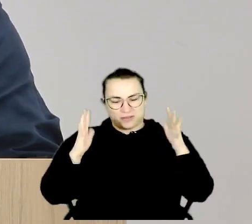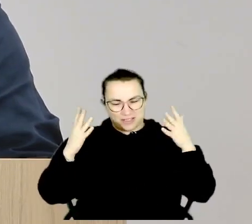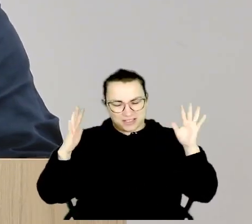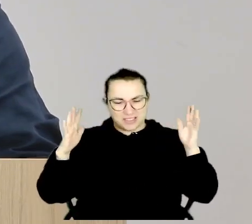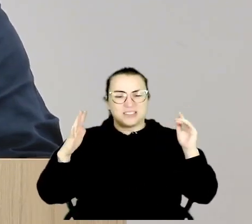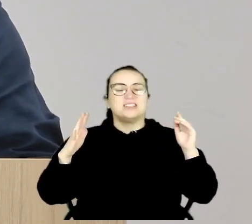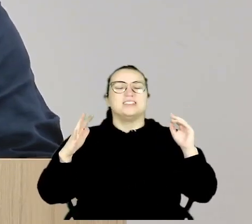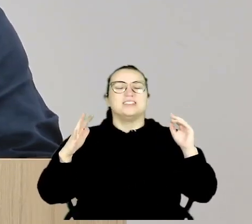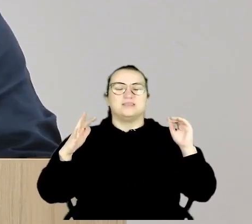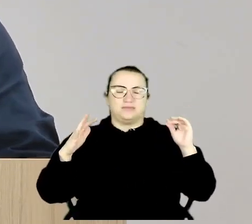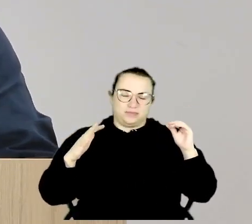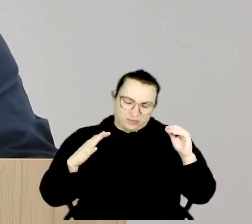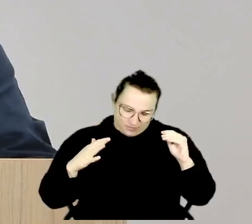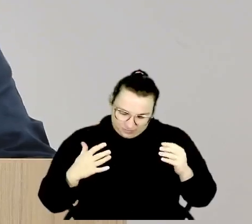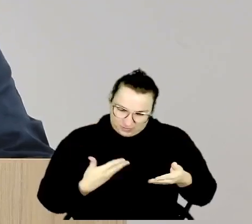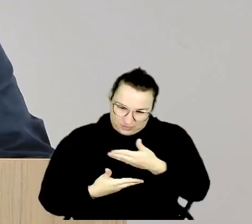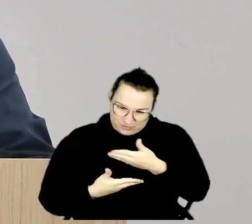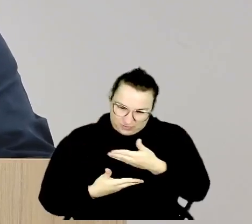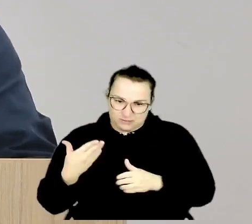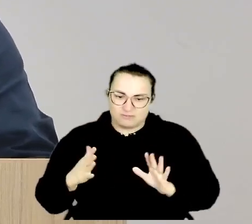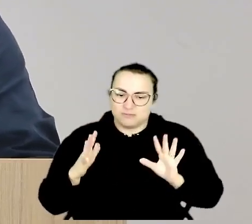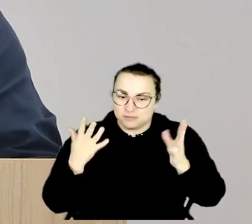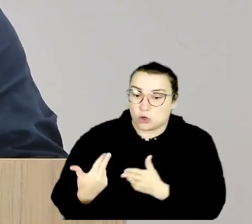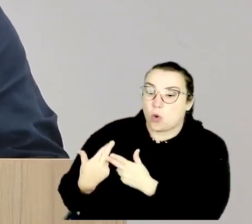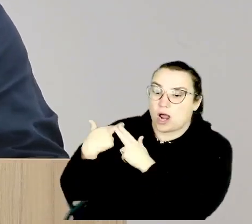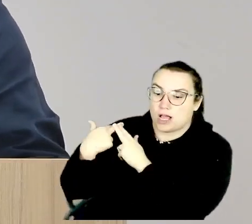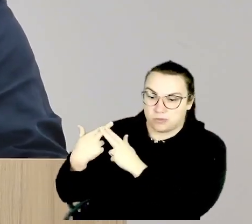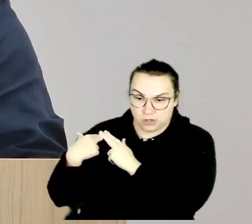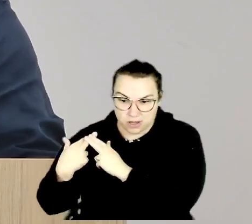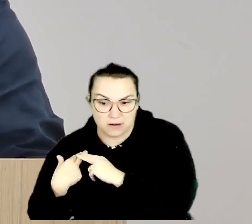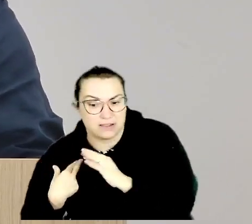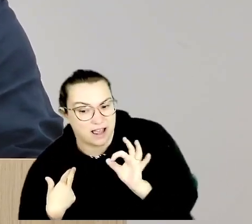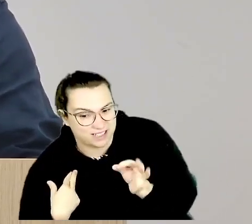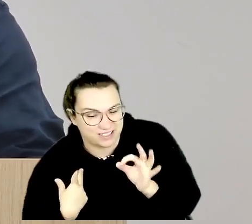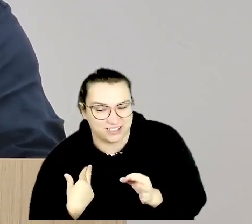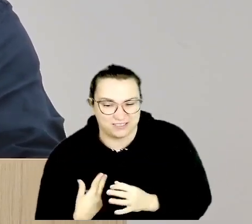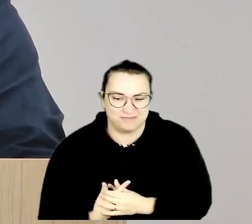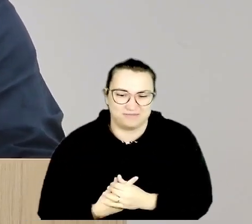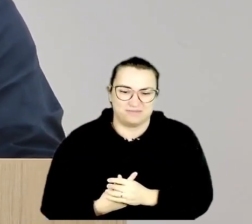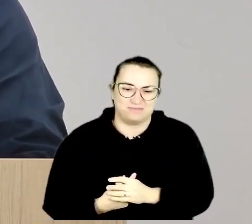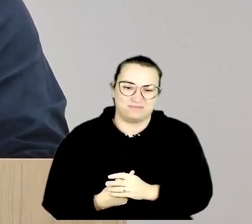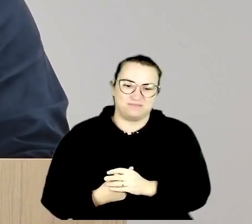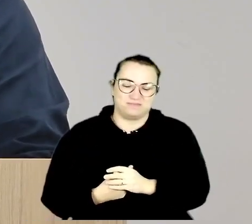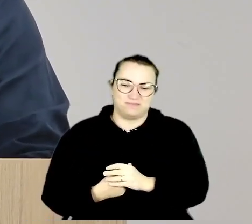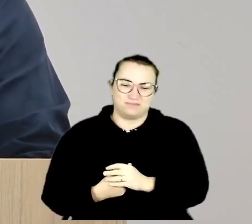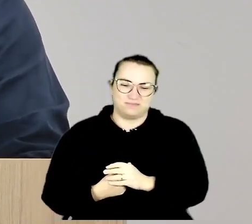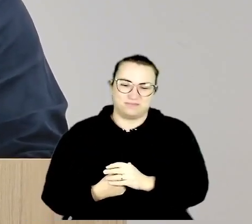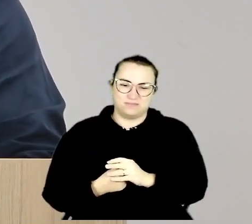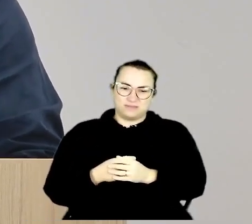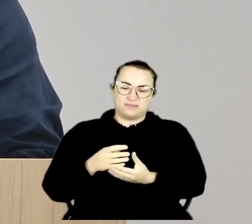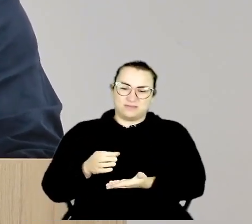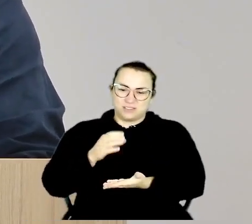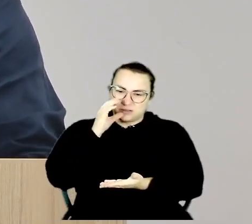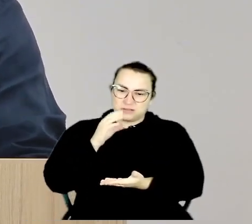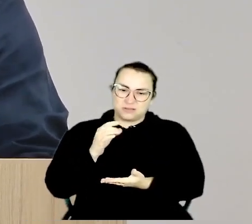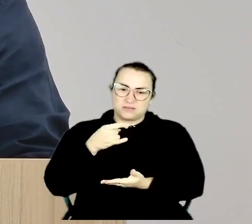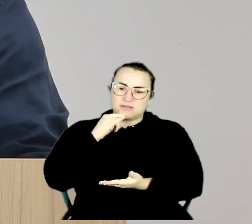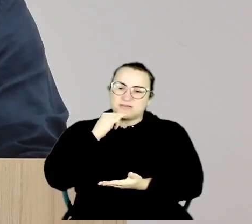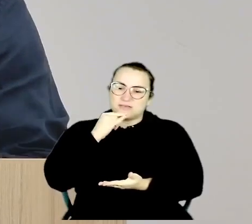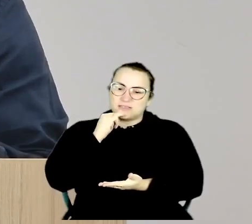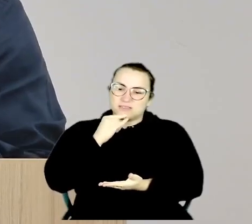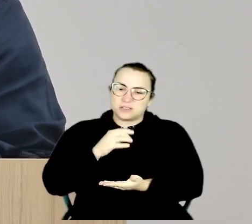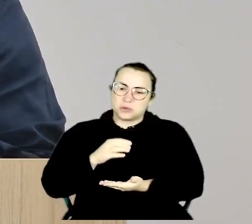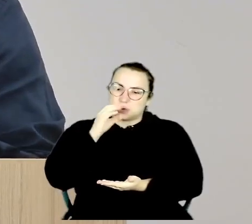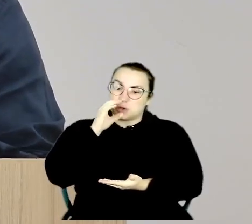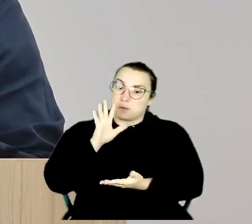estar ali com os amigos fando com responsabilidade viu lá tinha 10 horas de caipirinha Open lá mas todo mundo com